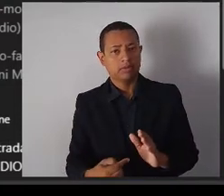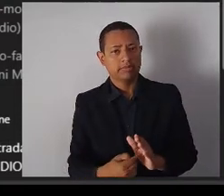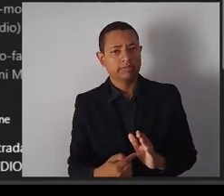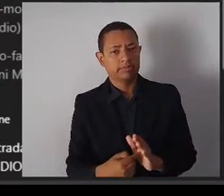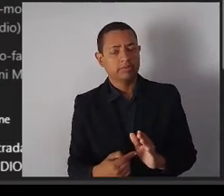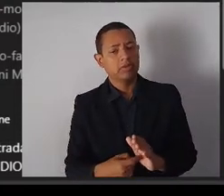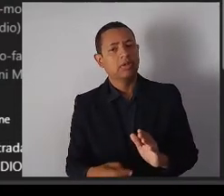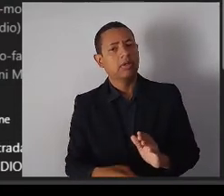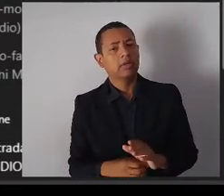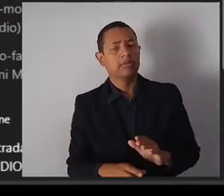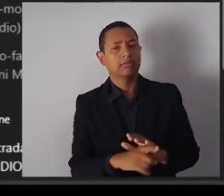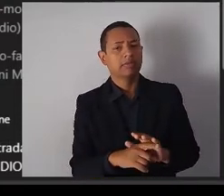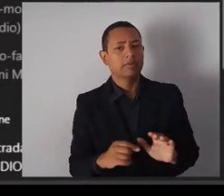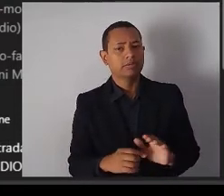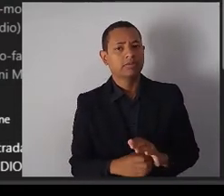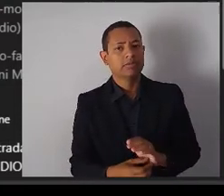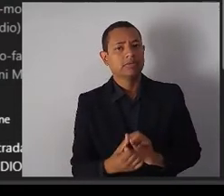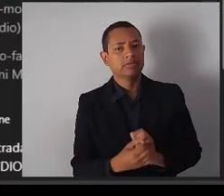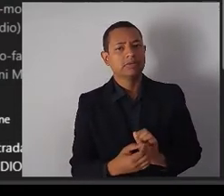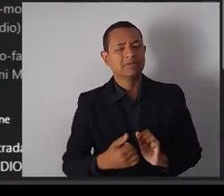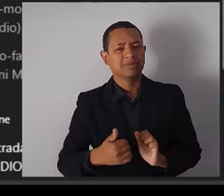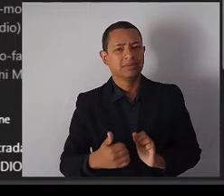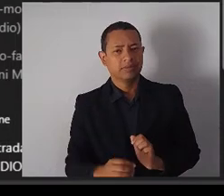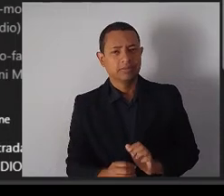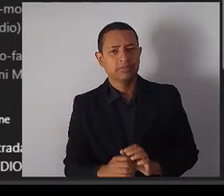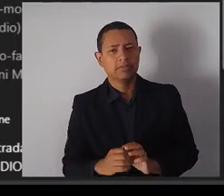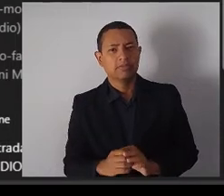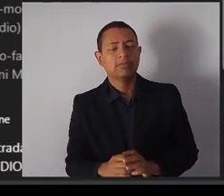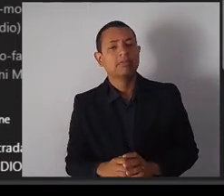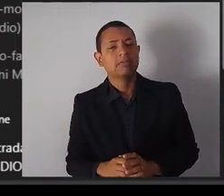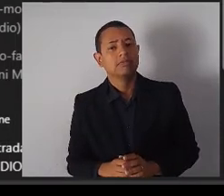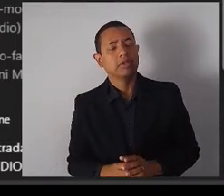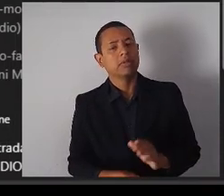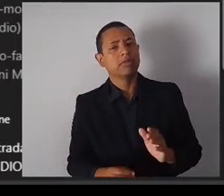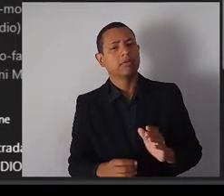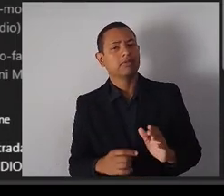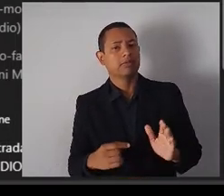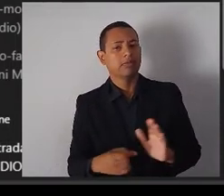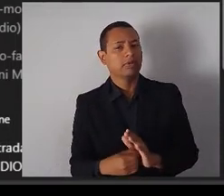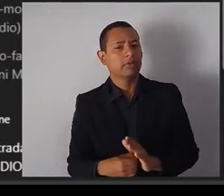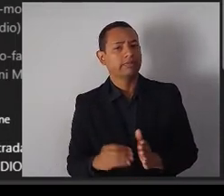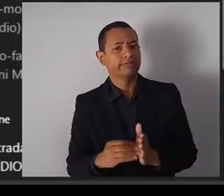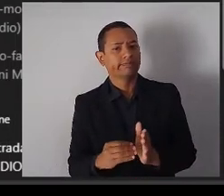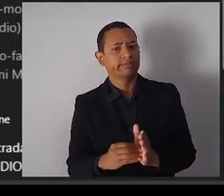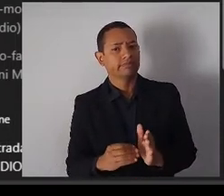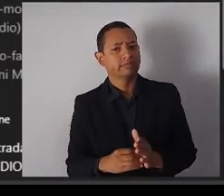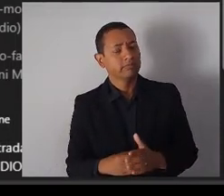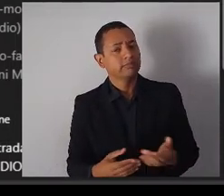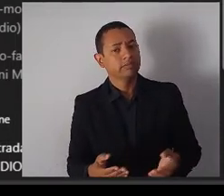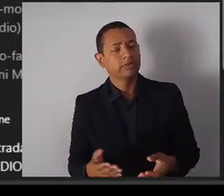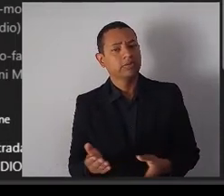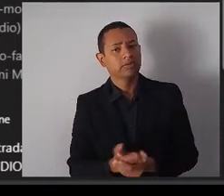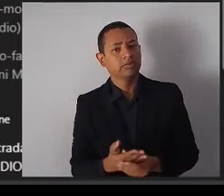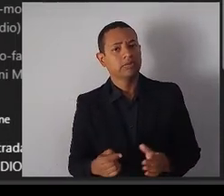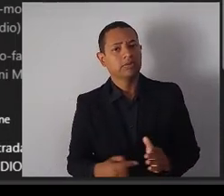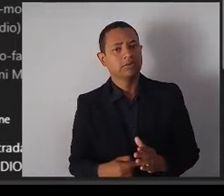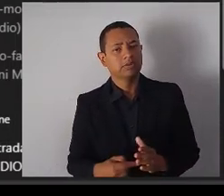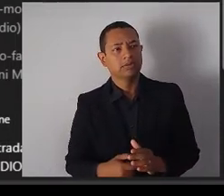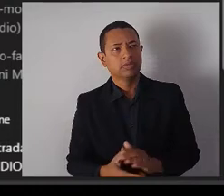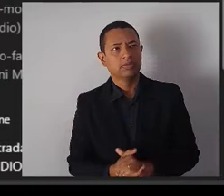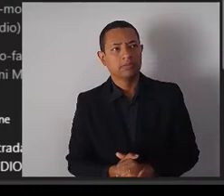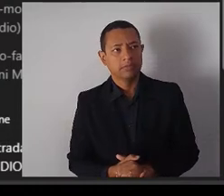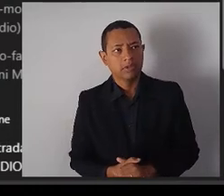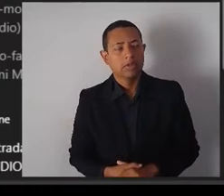artigo 330, inciso 3 do CPC, pela ausência de interesse processual do autor. Haja vista, não remanesce a necessidade